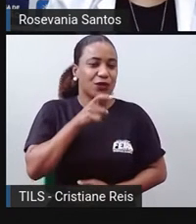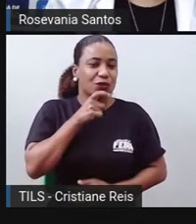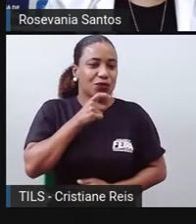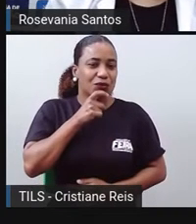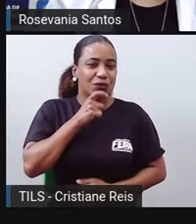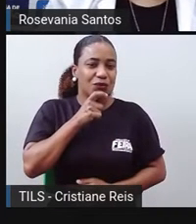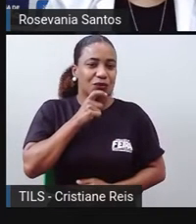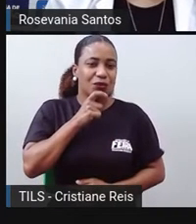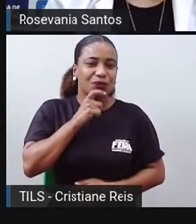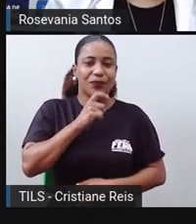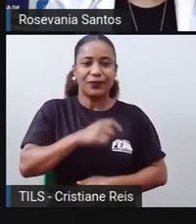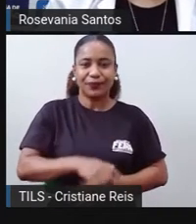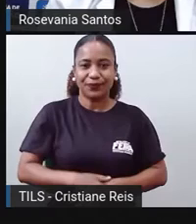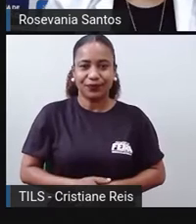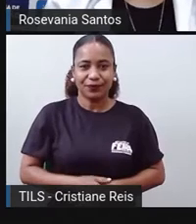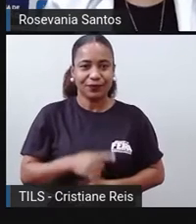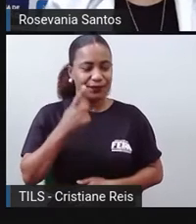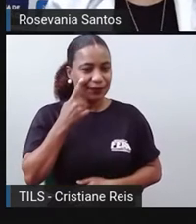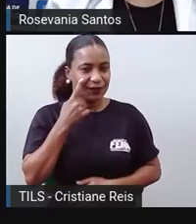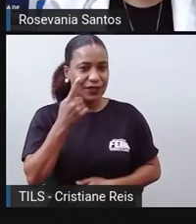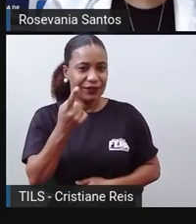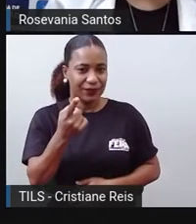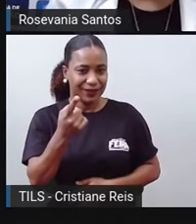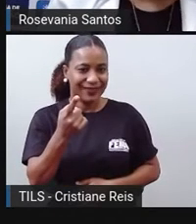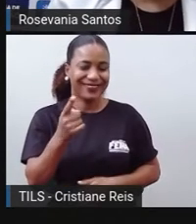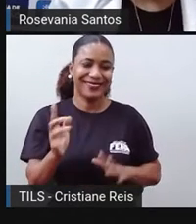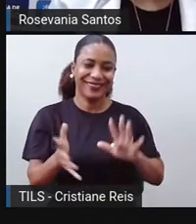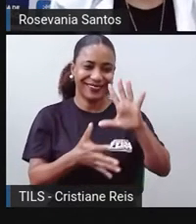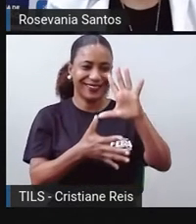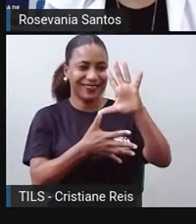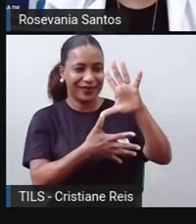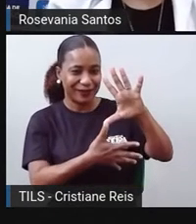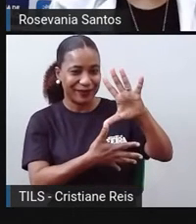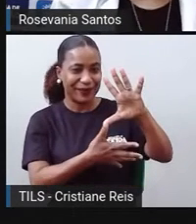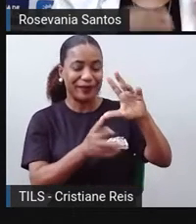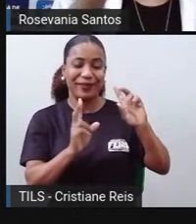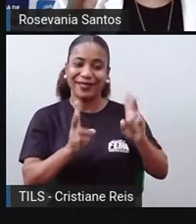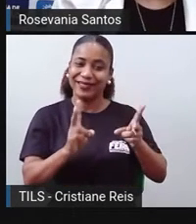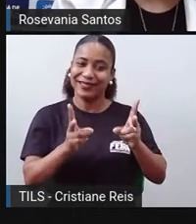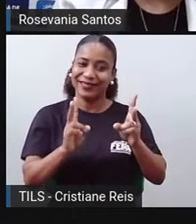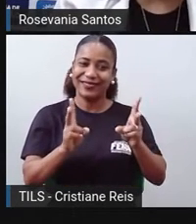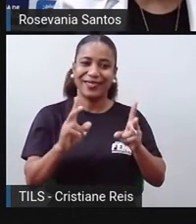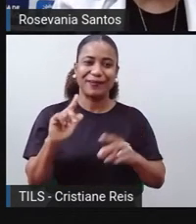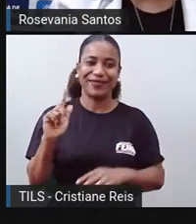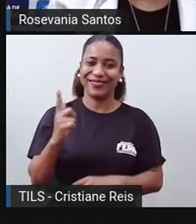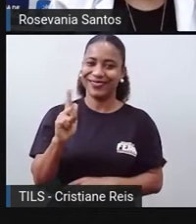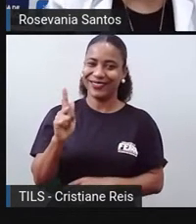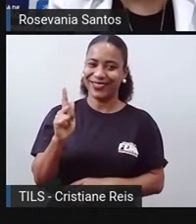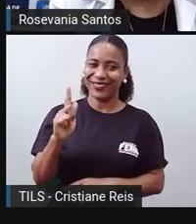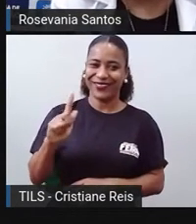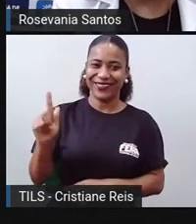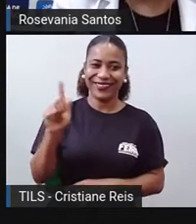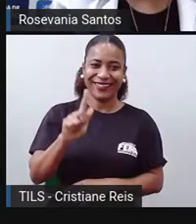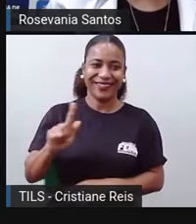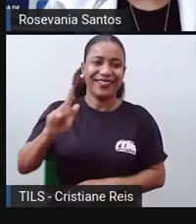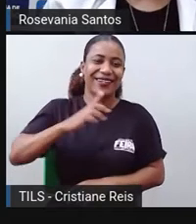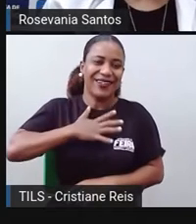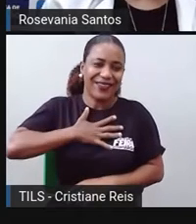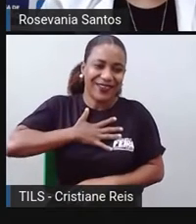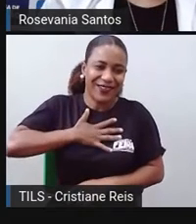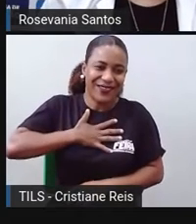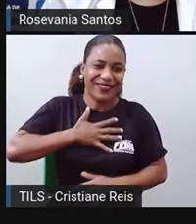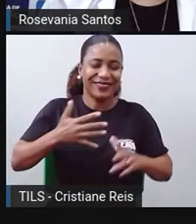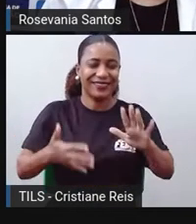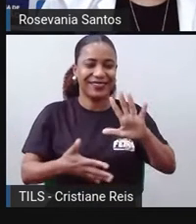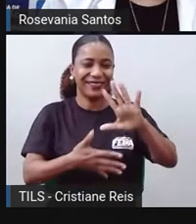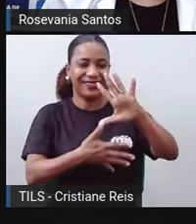né? Bom, aqui o mapinha, claro que não pode faltar, né? Professor de geografia nunca deixa essa ideia de ter um mapa.